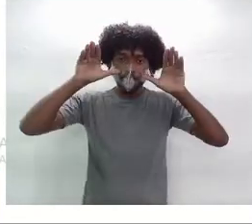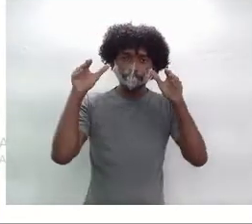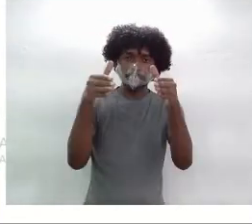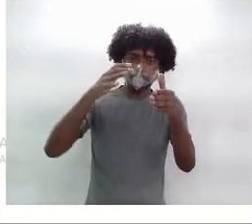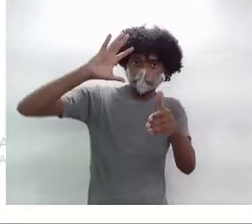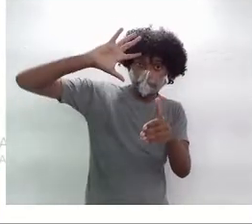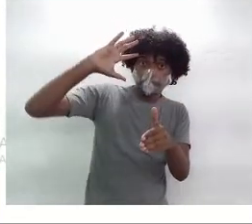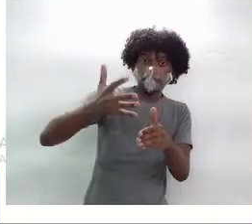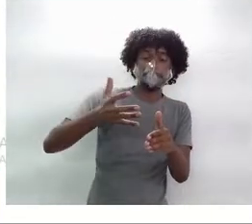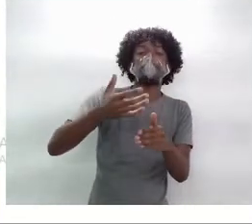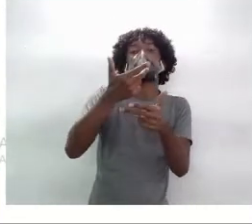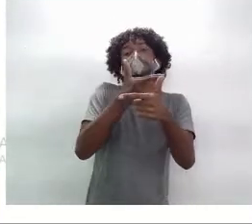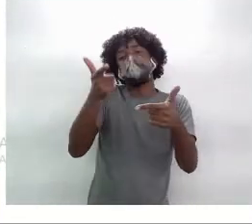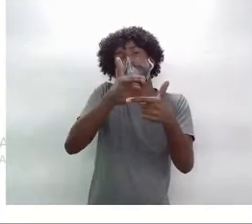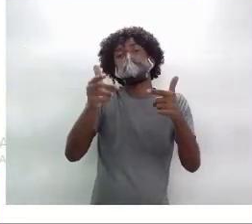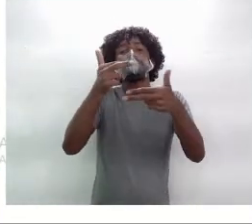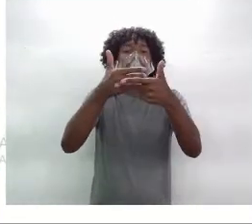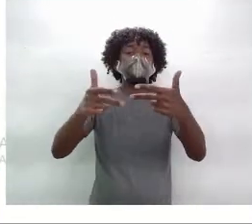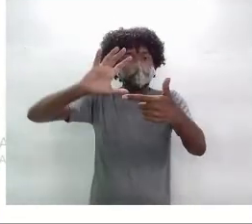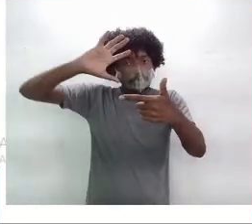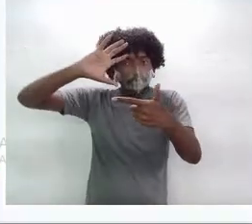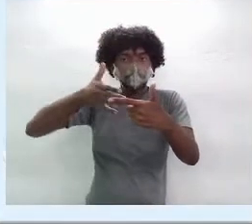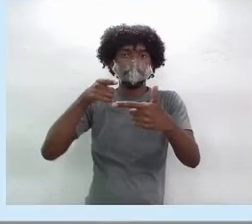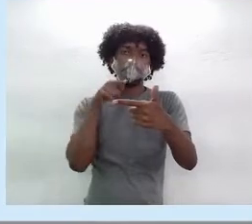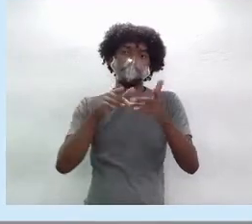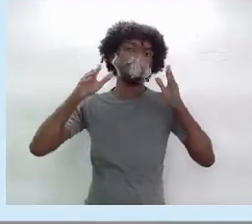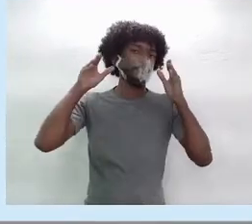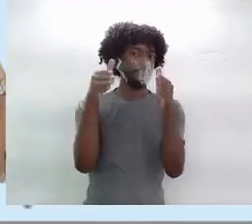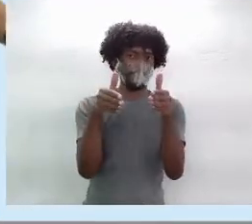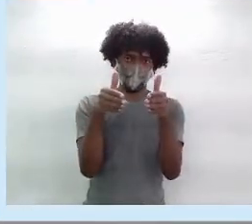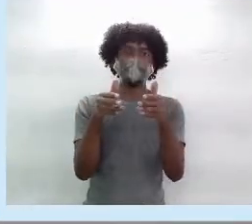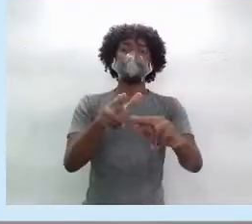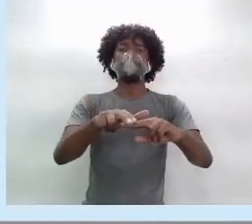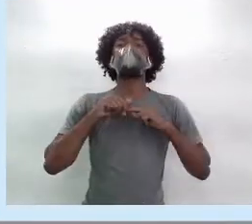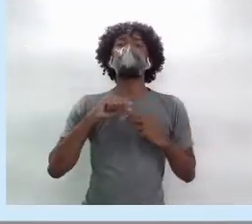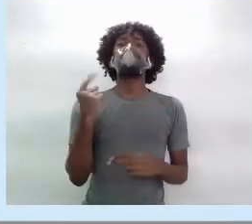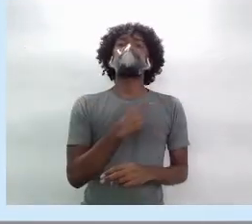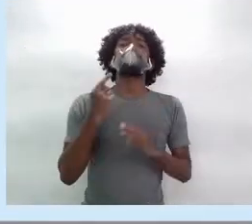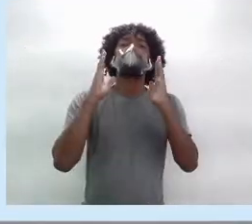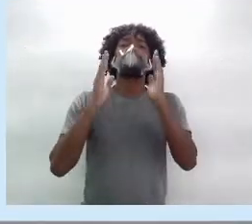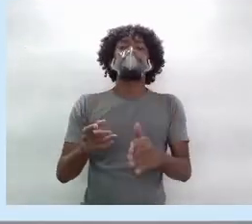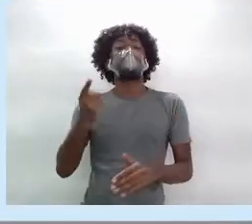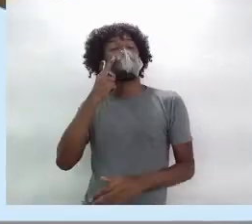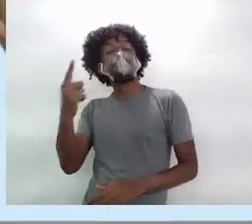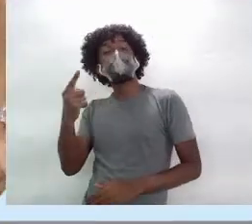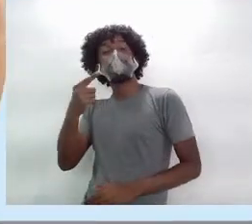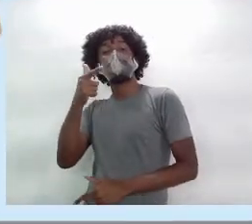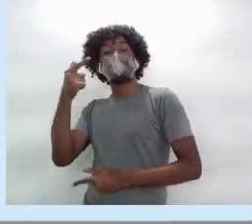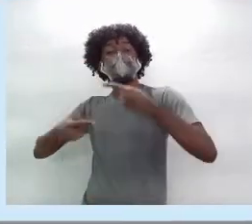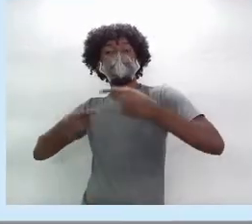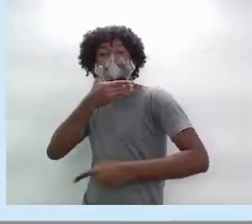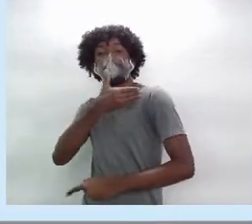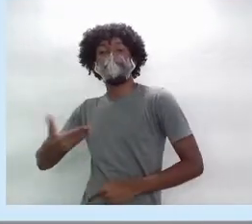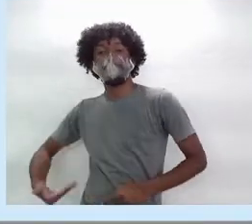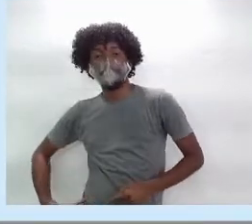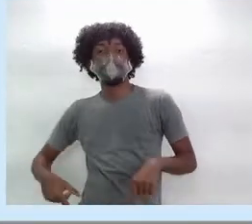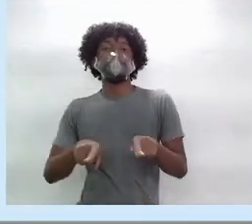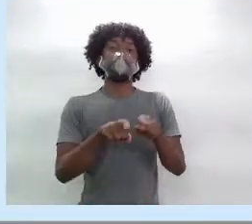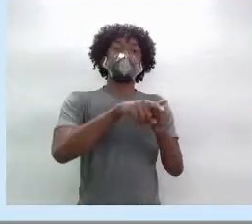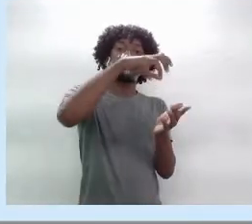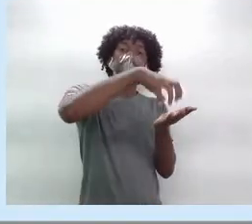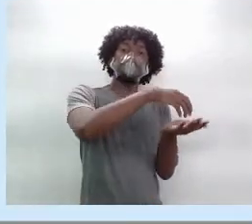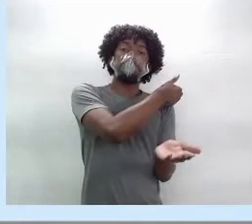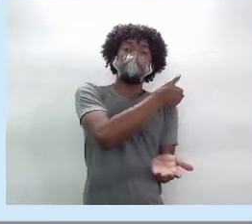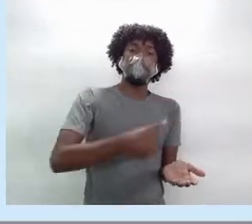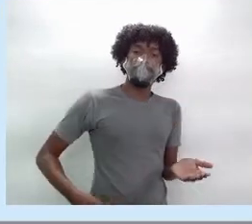não de certos problemas da sociedade. Então, nós vimos a relação entre política pública e a questão do